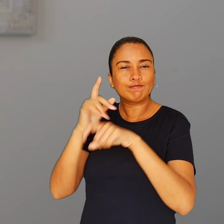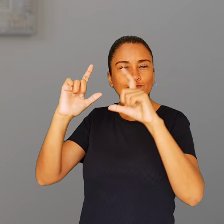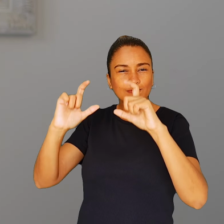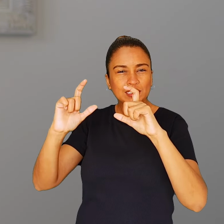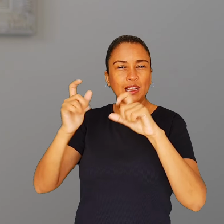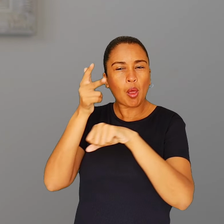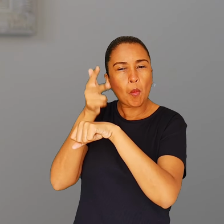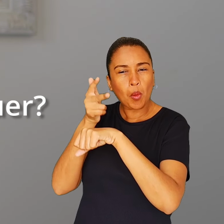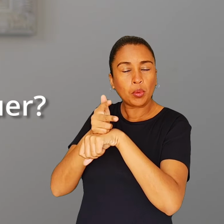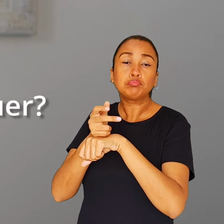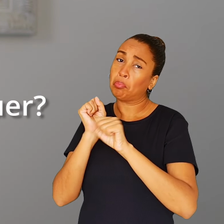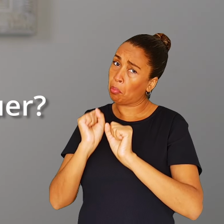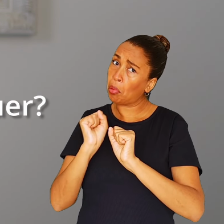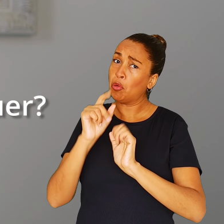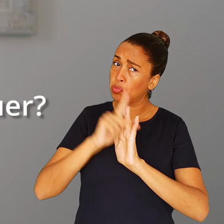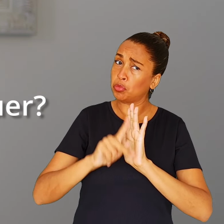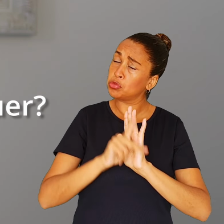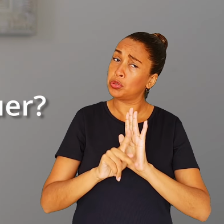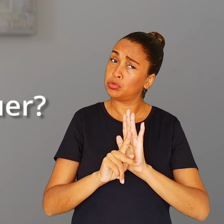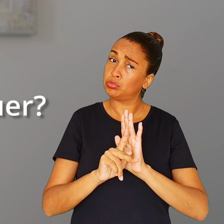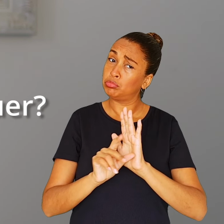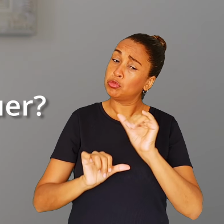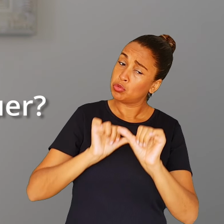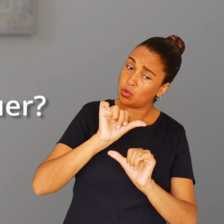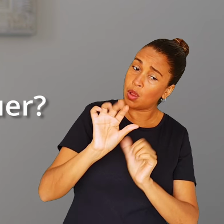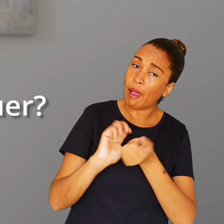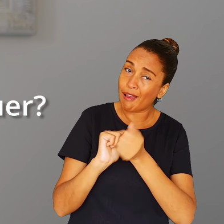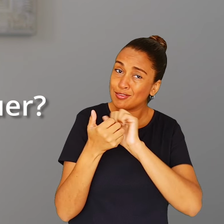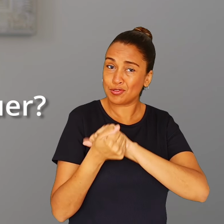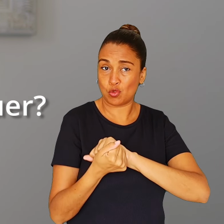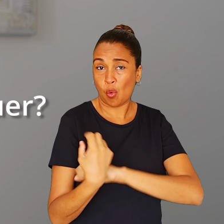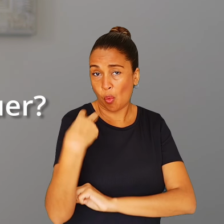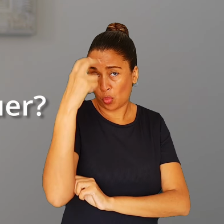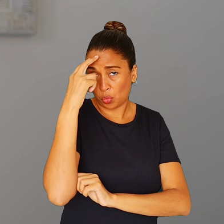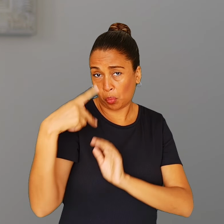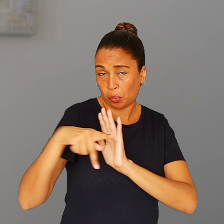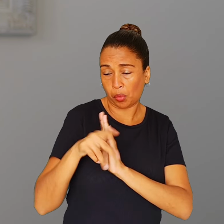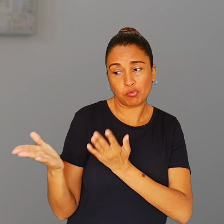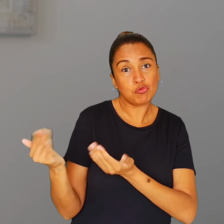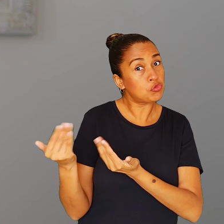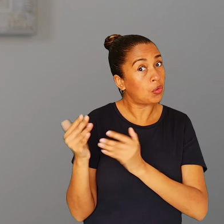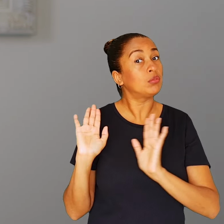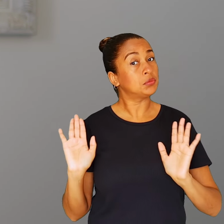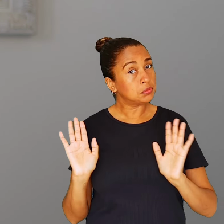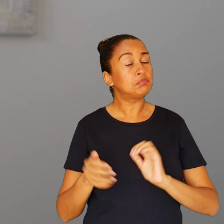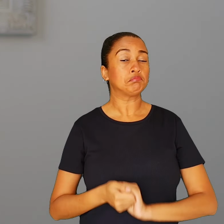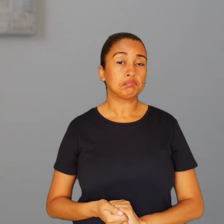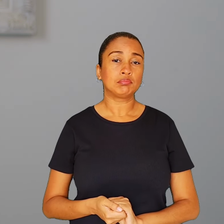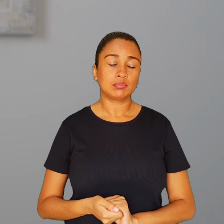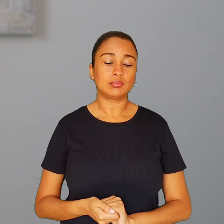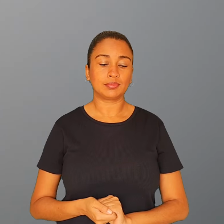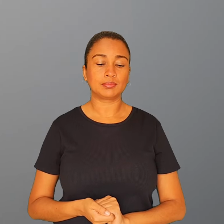um projeto assim? Aí já estimula uma coisa mais cultural para os jovens, quer? Tá bom?